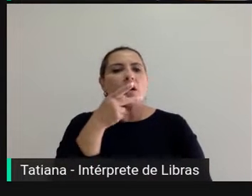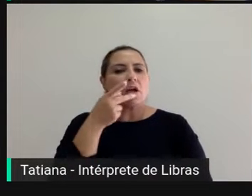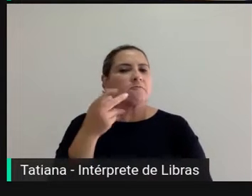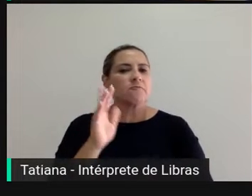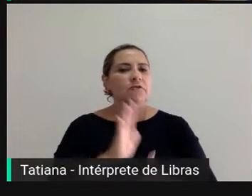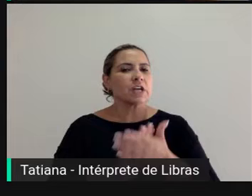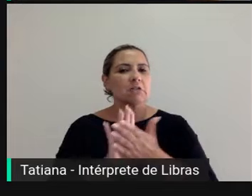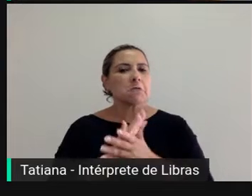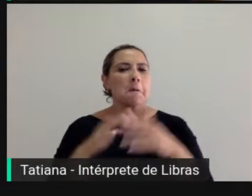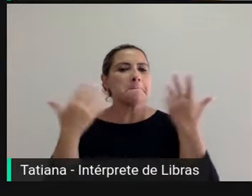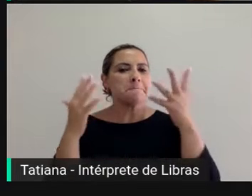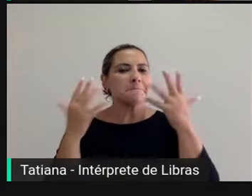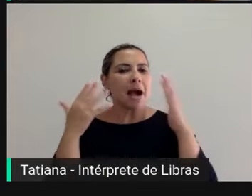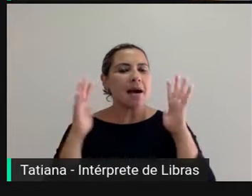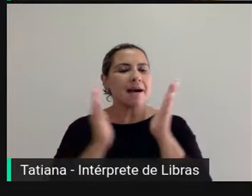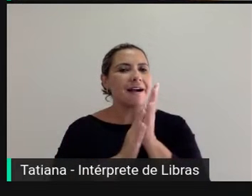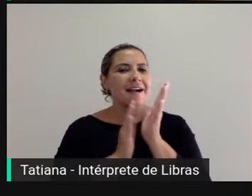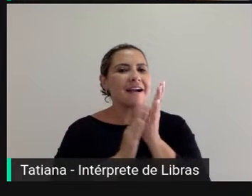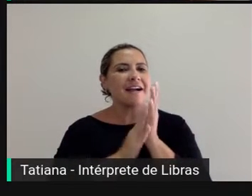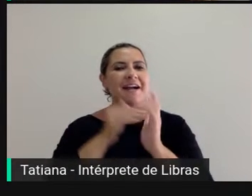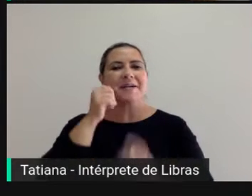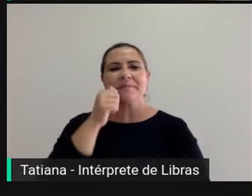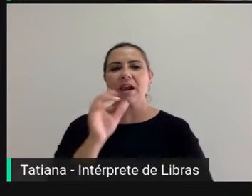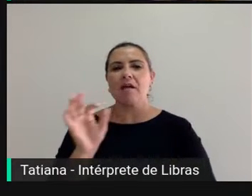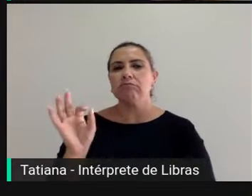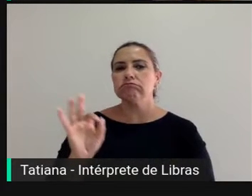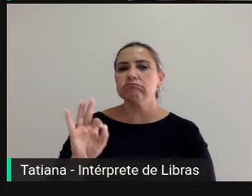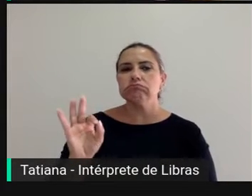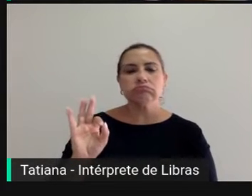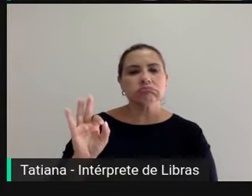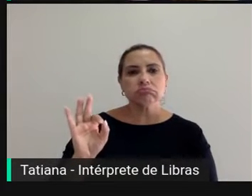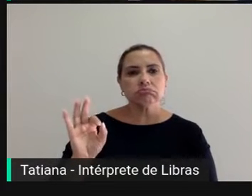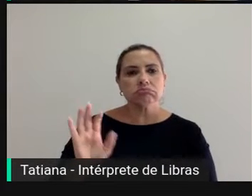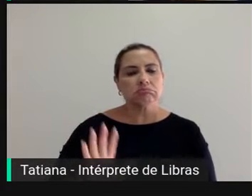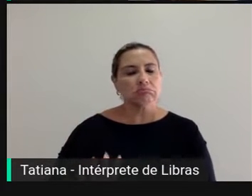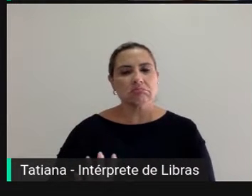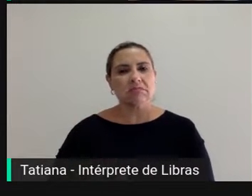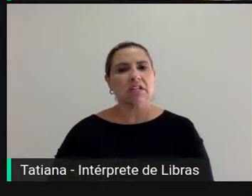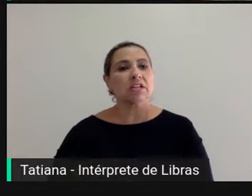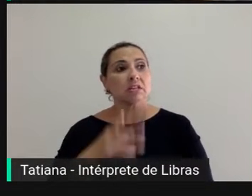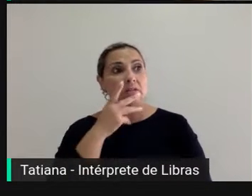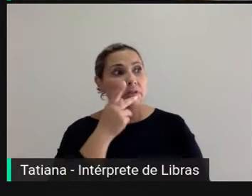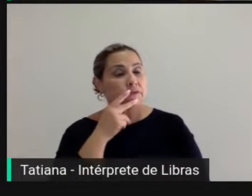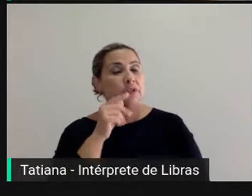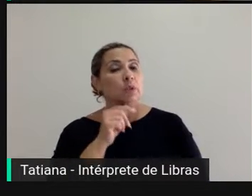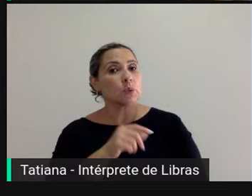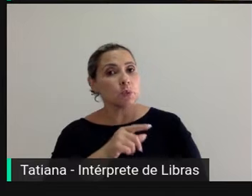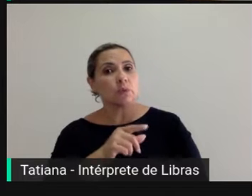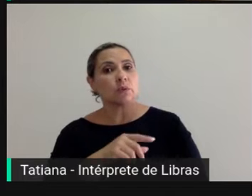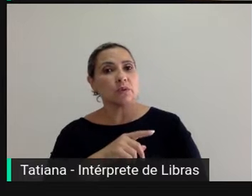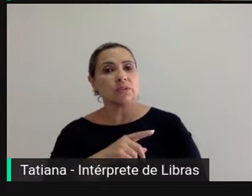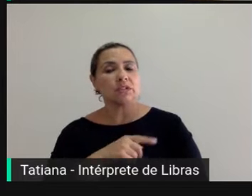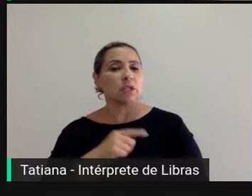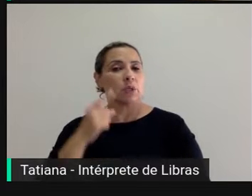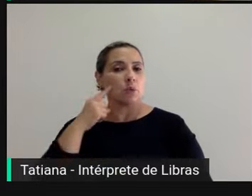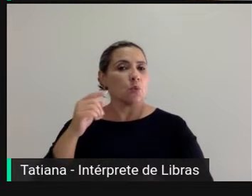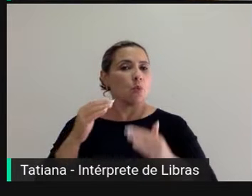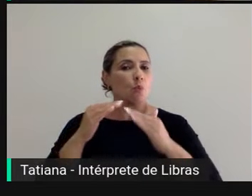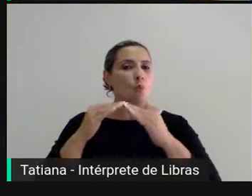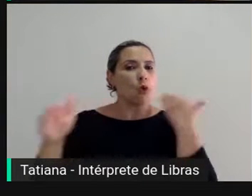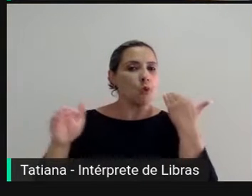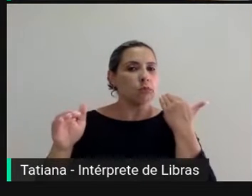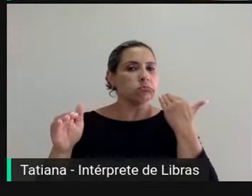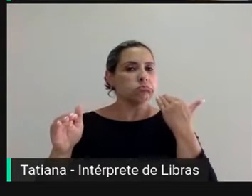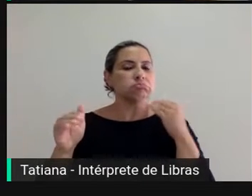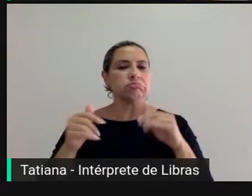mulher no dia de março. Algumas tiveram basicamente só isso. Algumas outras, elas discordam, inclusive, desse